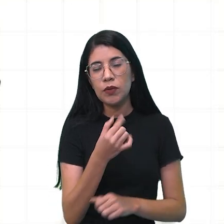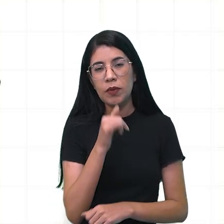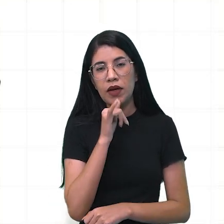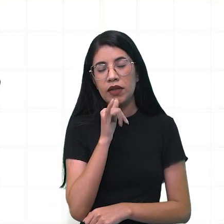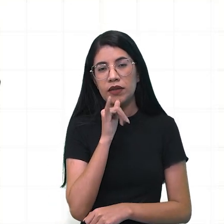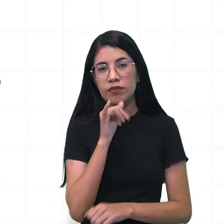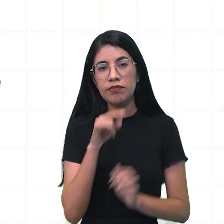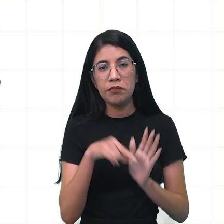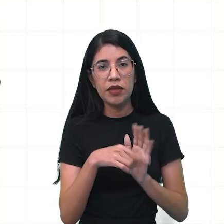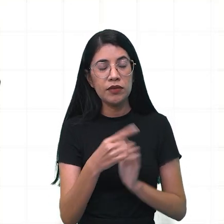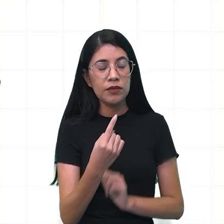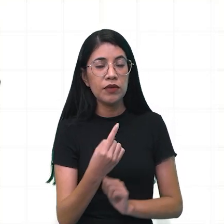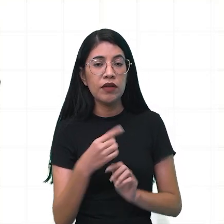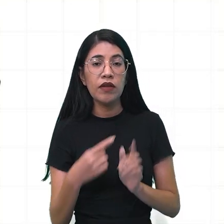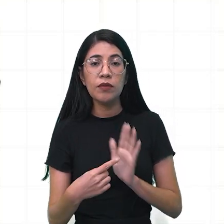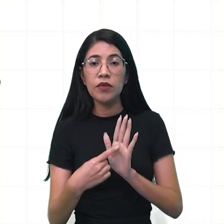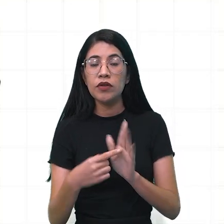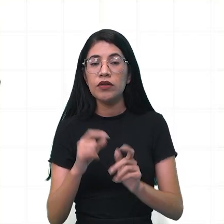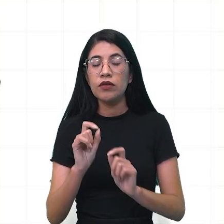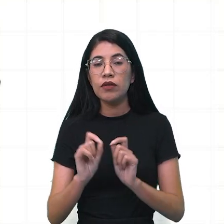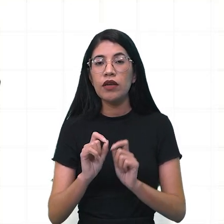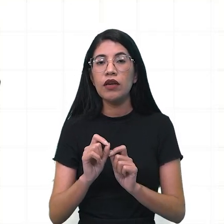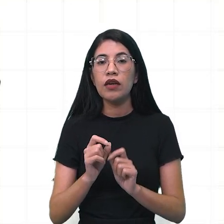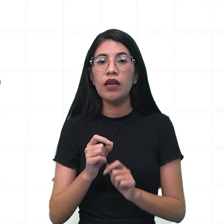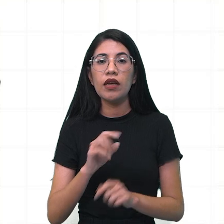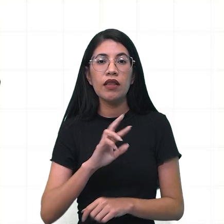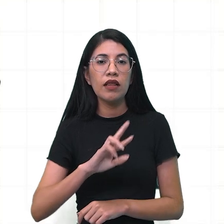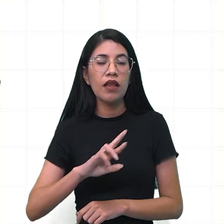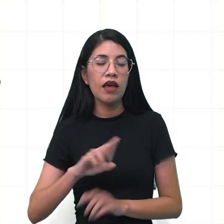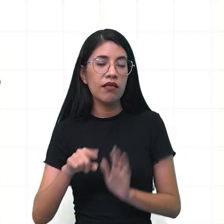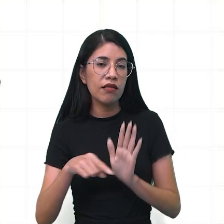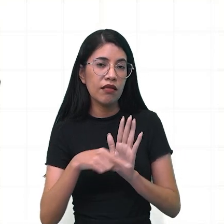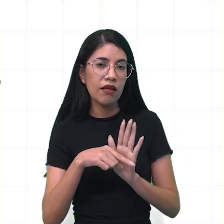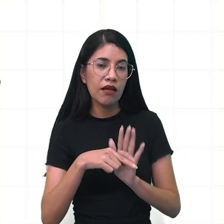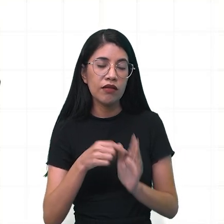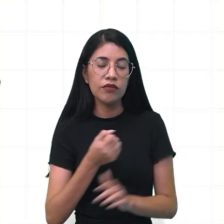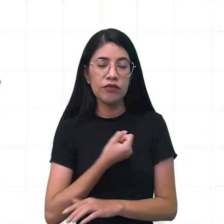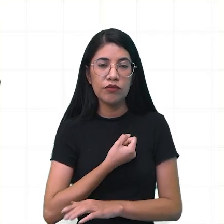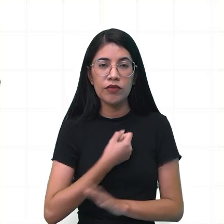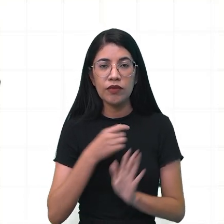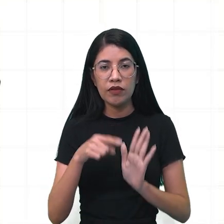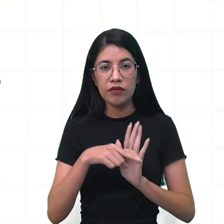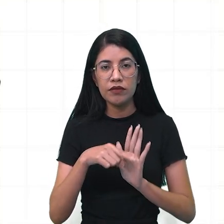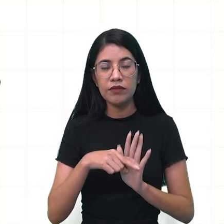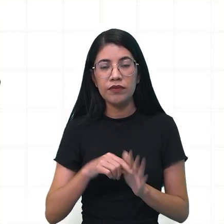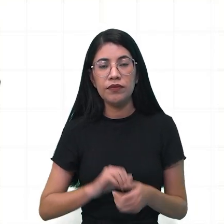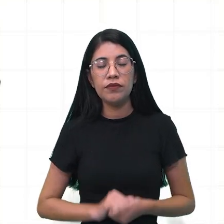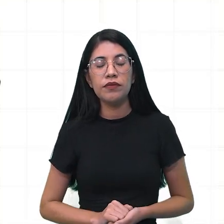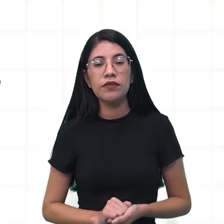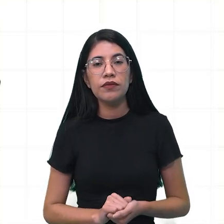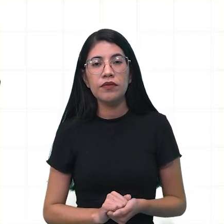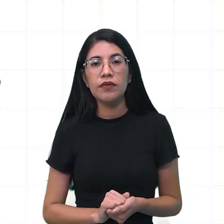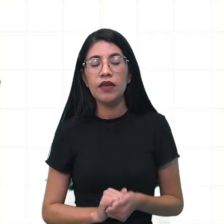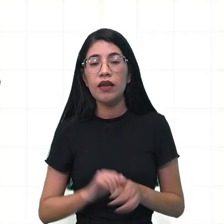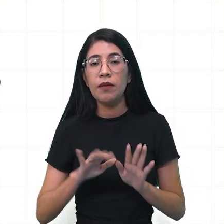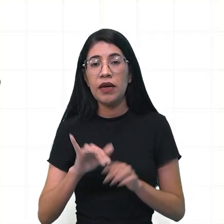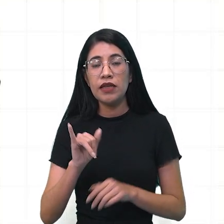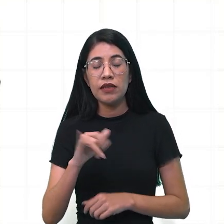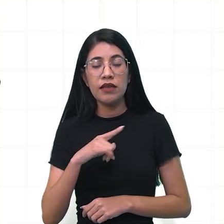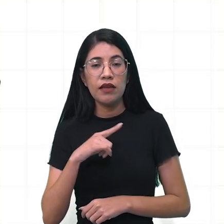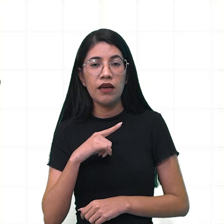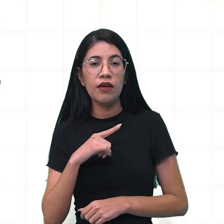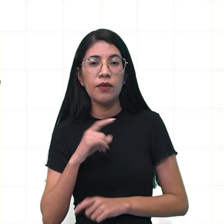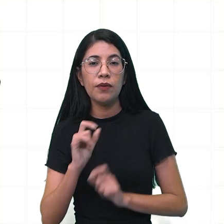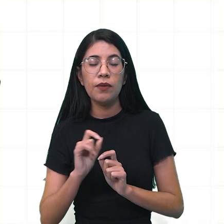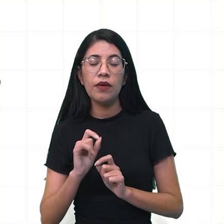número ele indica que esse número é um número não positivo ou seja o número negativo tá e quando você não